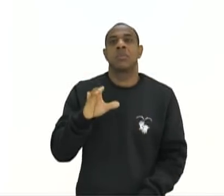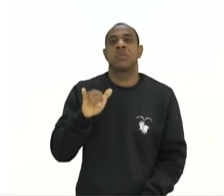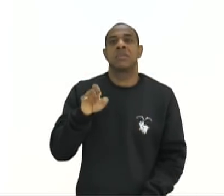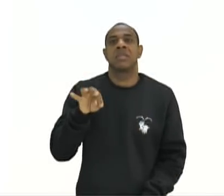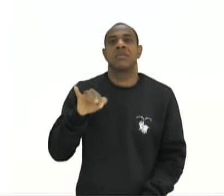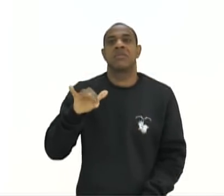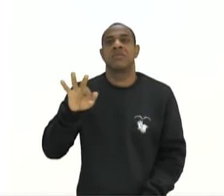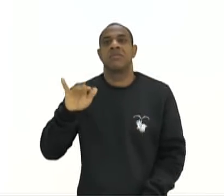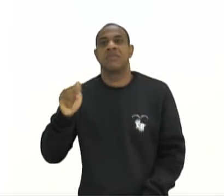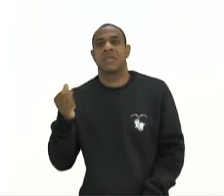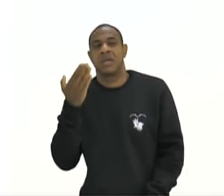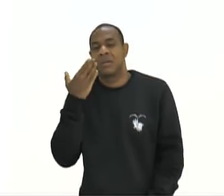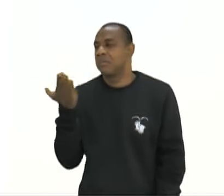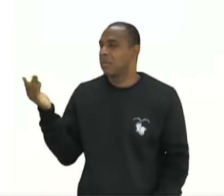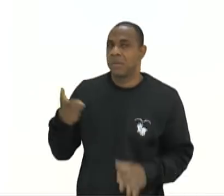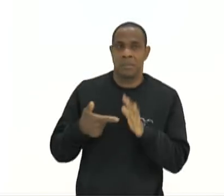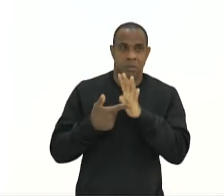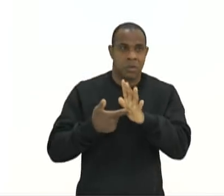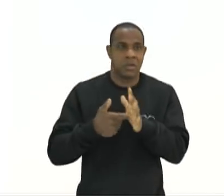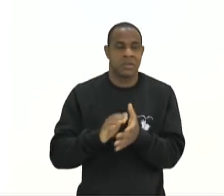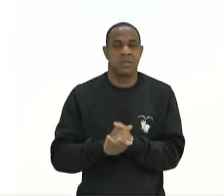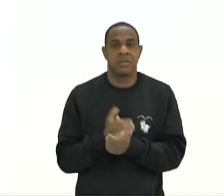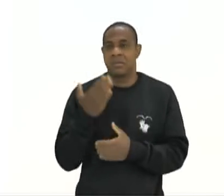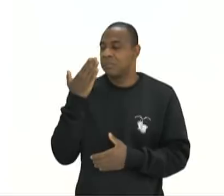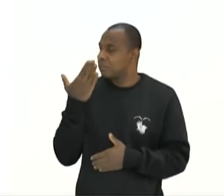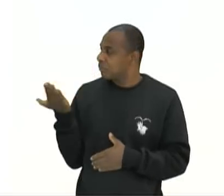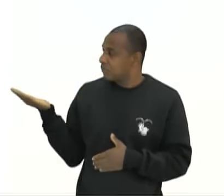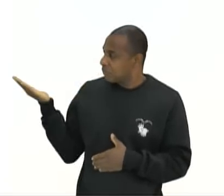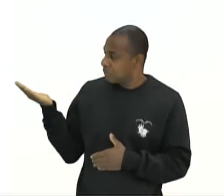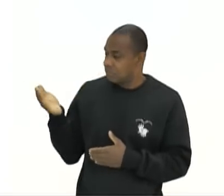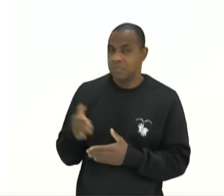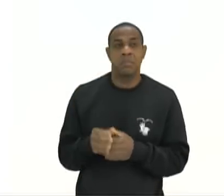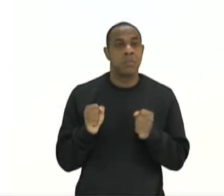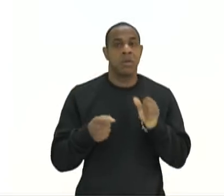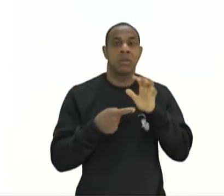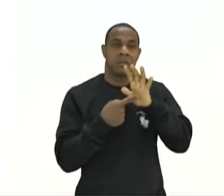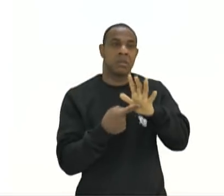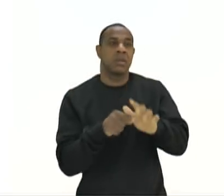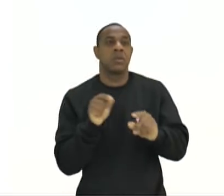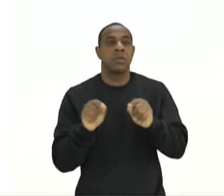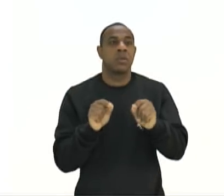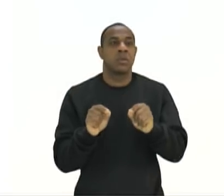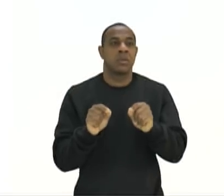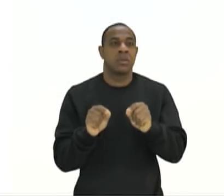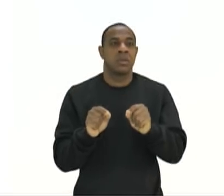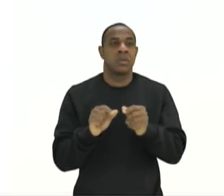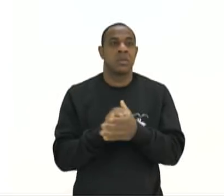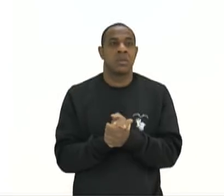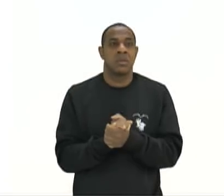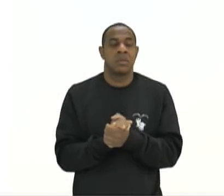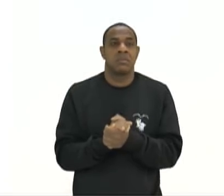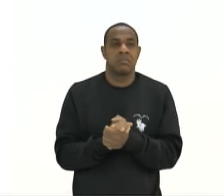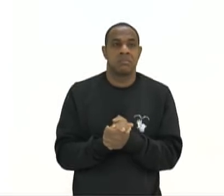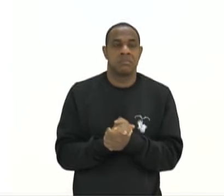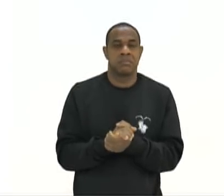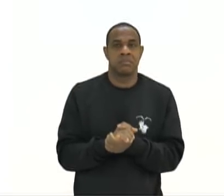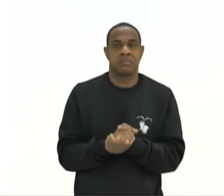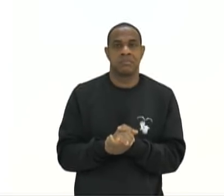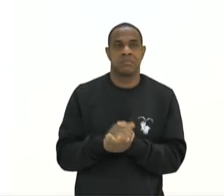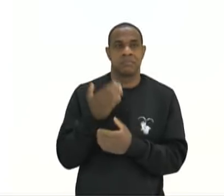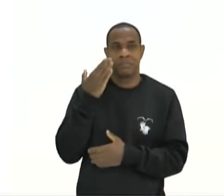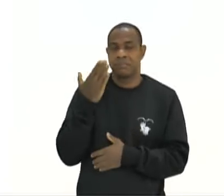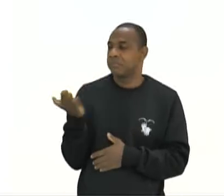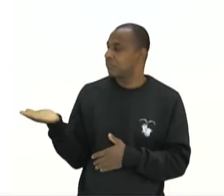lá na quinta casa após a vírgula, podendo ser também representado como 5 vezes 10 elevado a menos 5